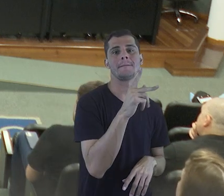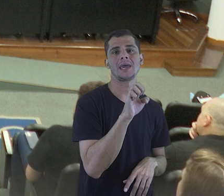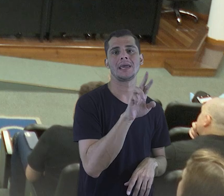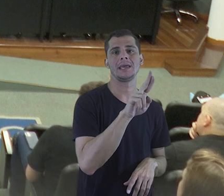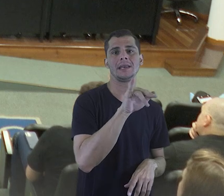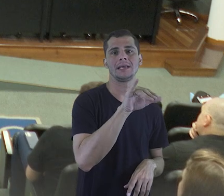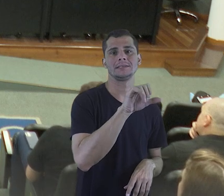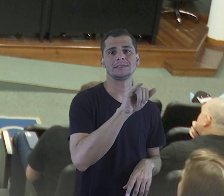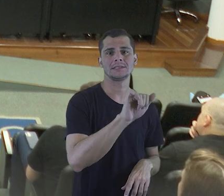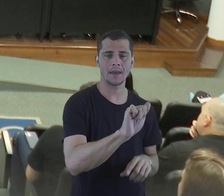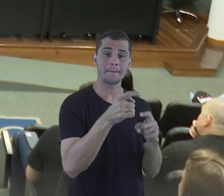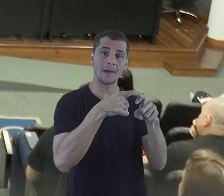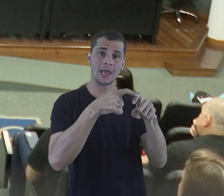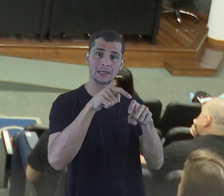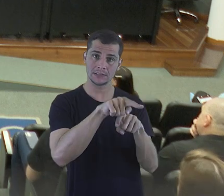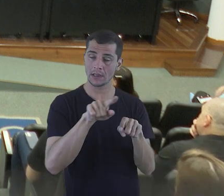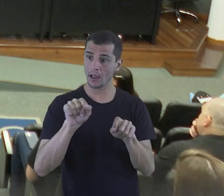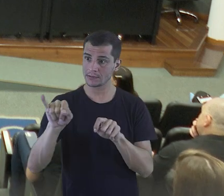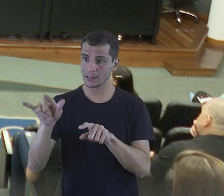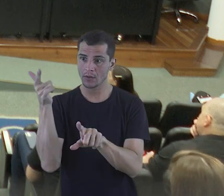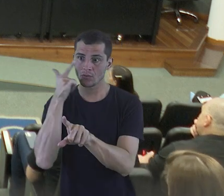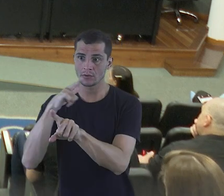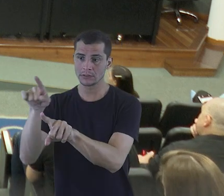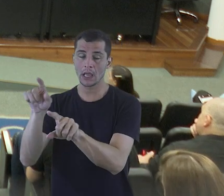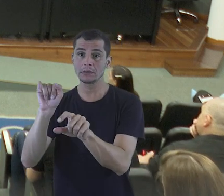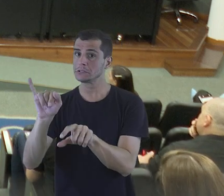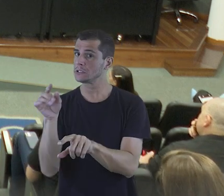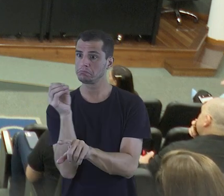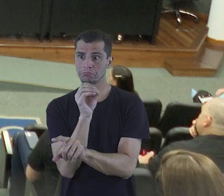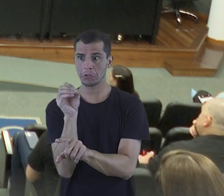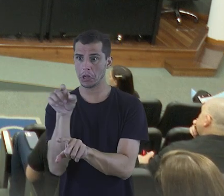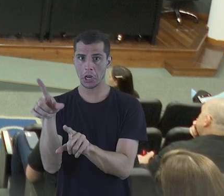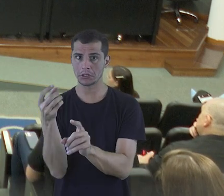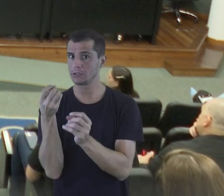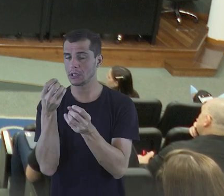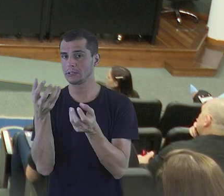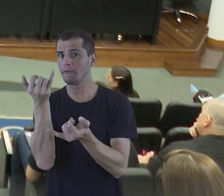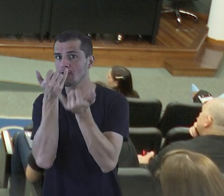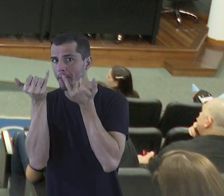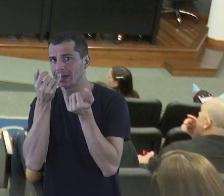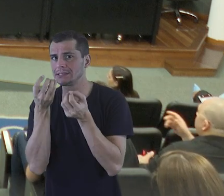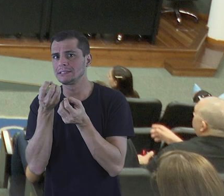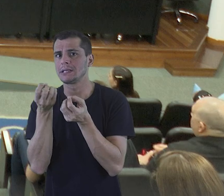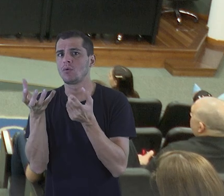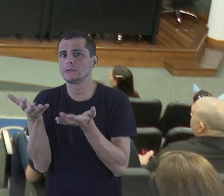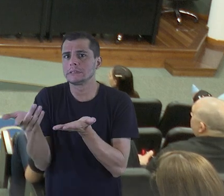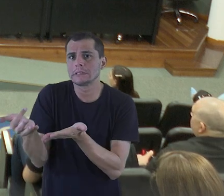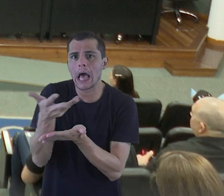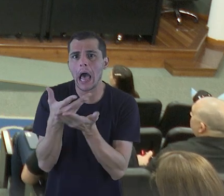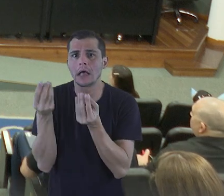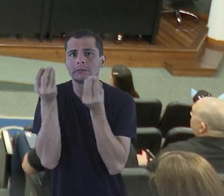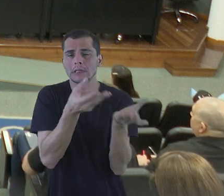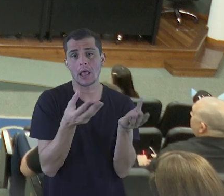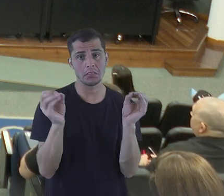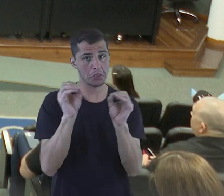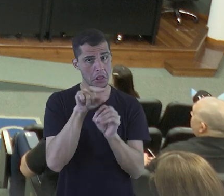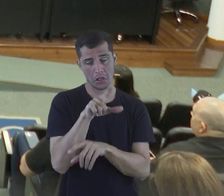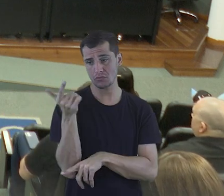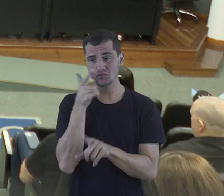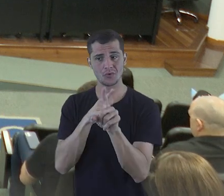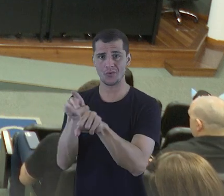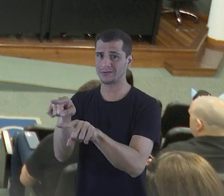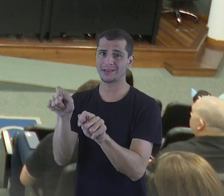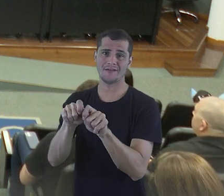perícia porque caso contrário ela sequer fazer a perícia vai né é claro que no tratamento deste dado de